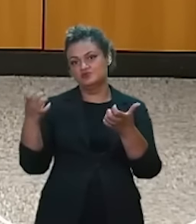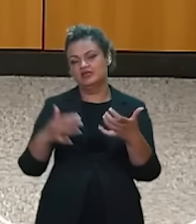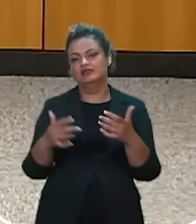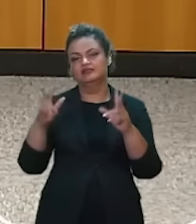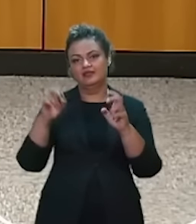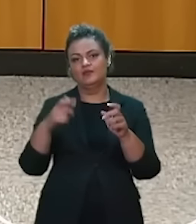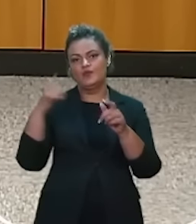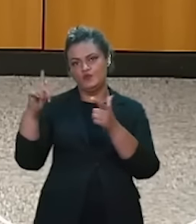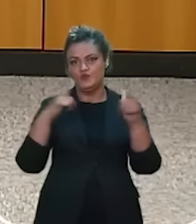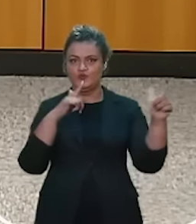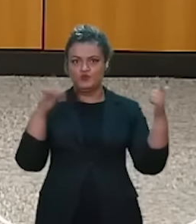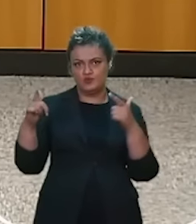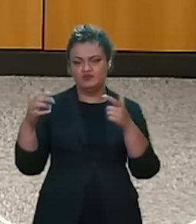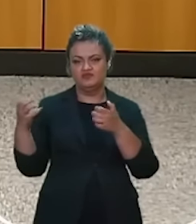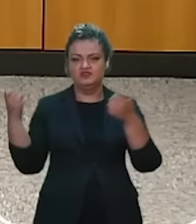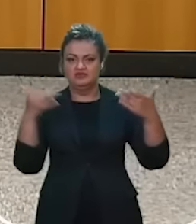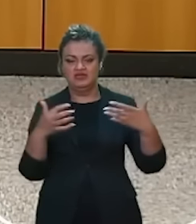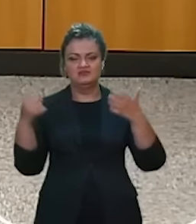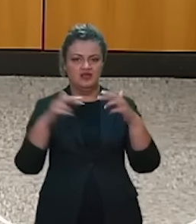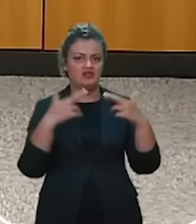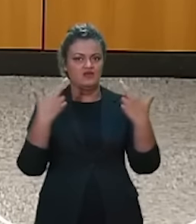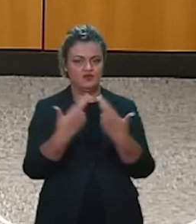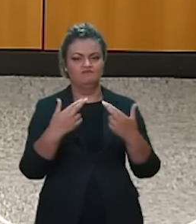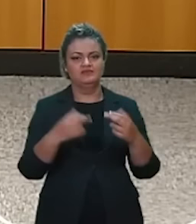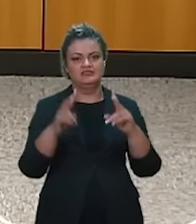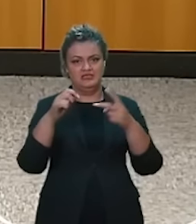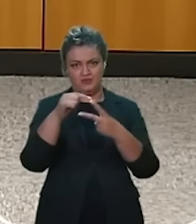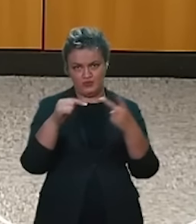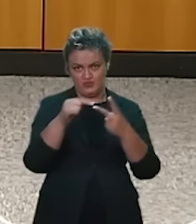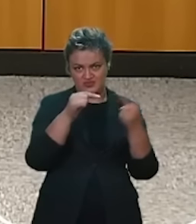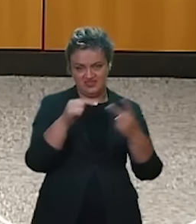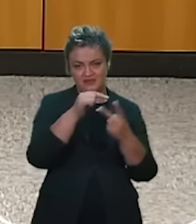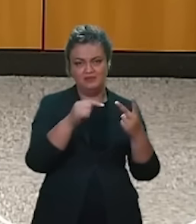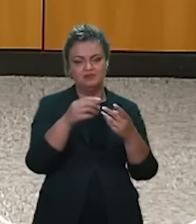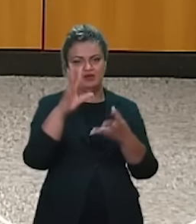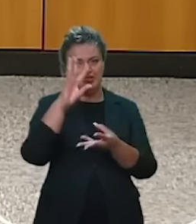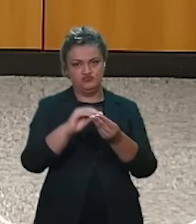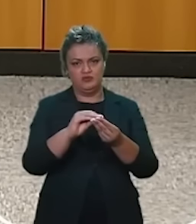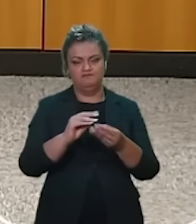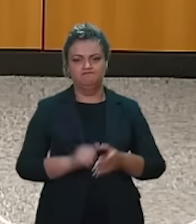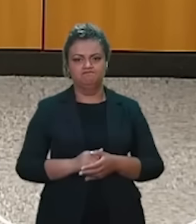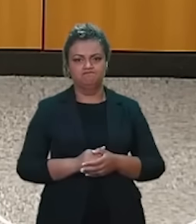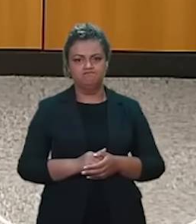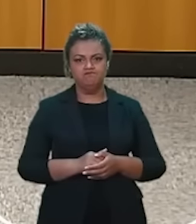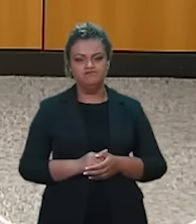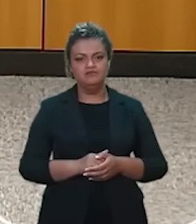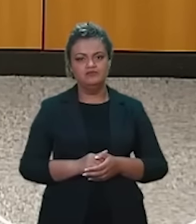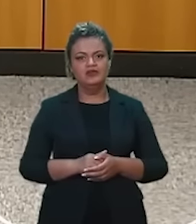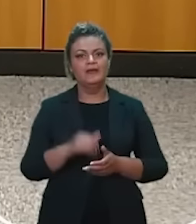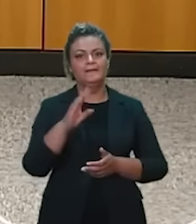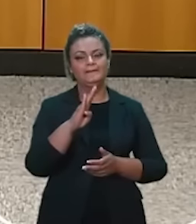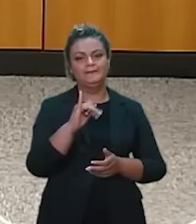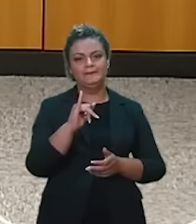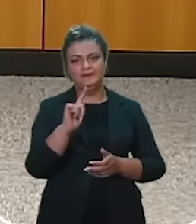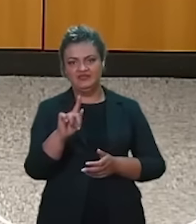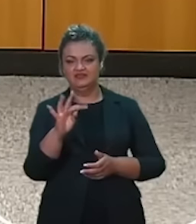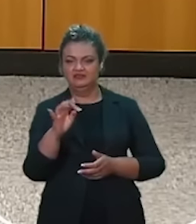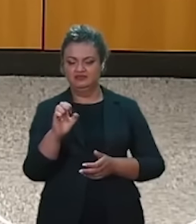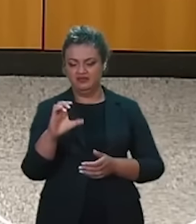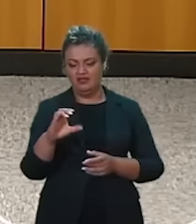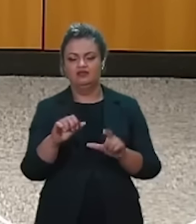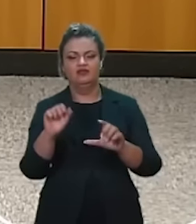temas foram abordados e cito esses dois a guisa de exemplificação o tema das bigtech das plataformas